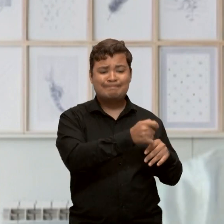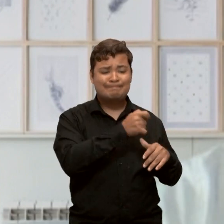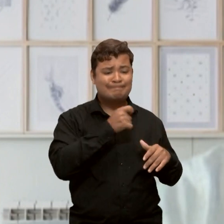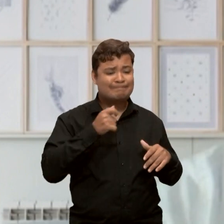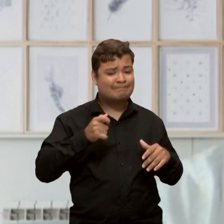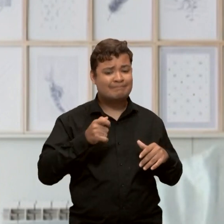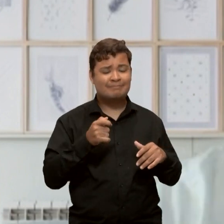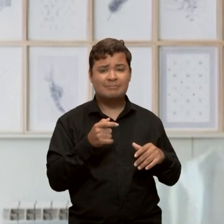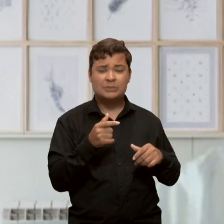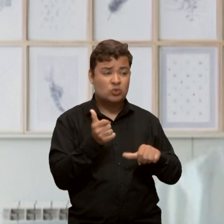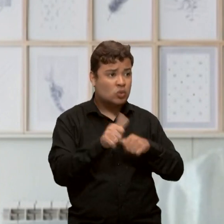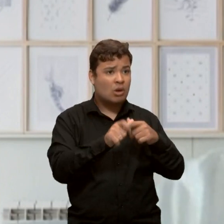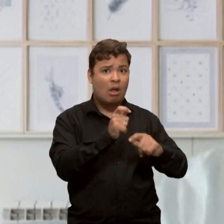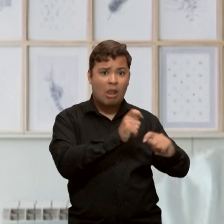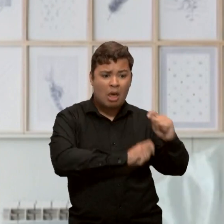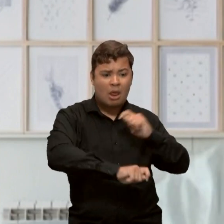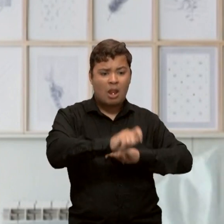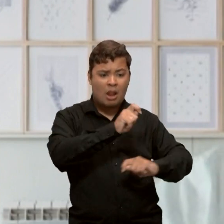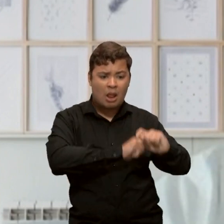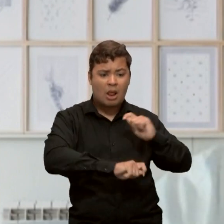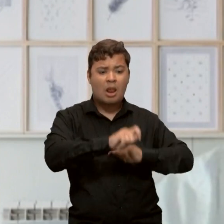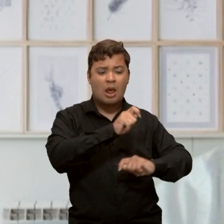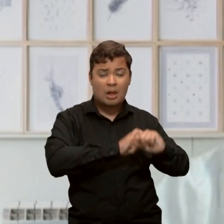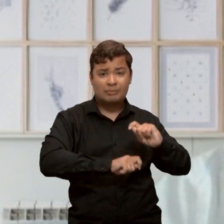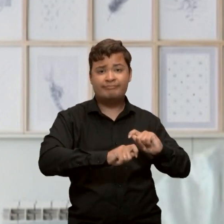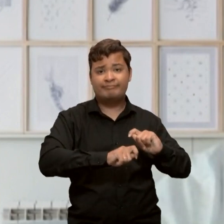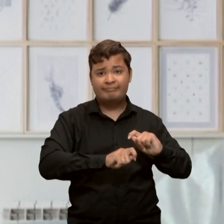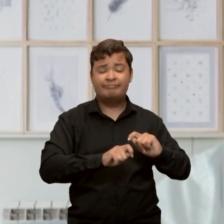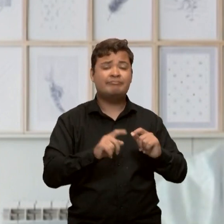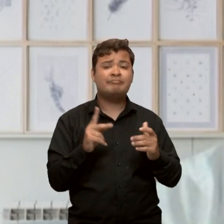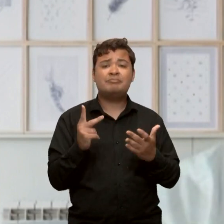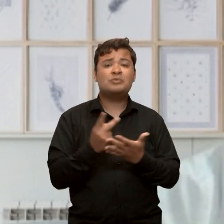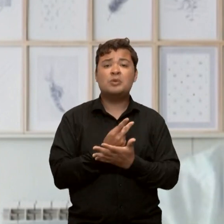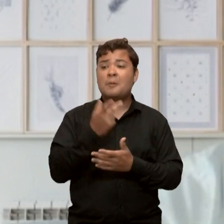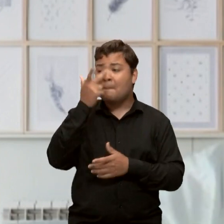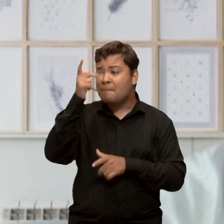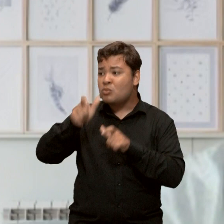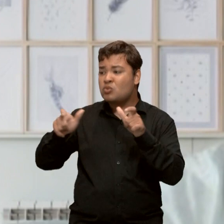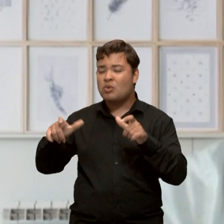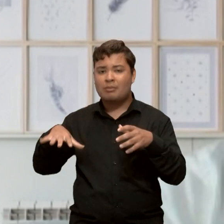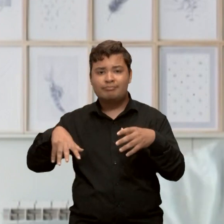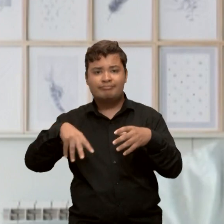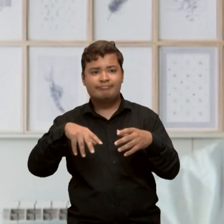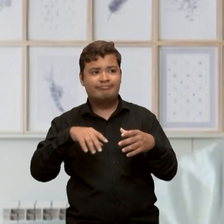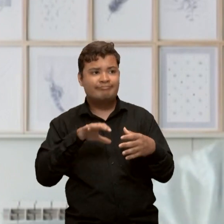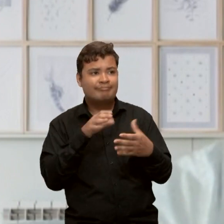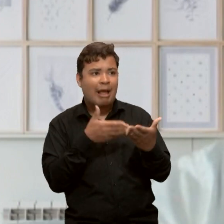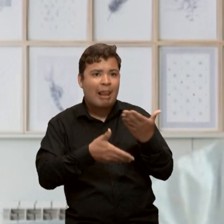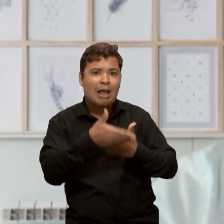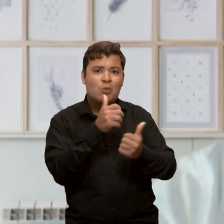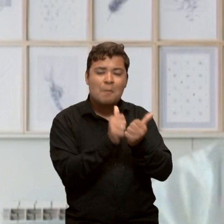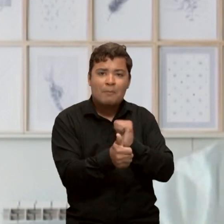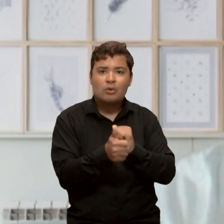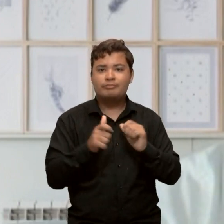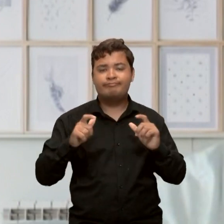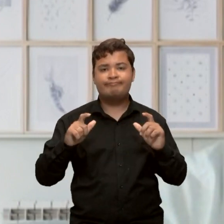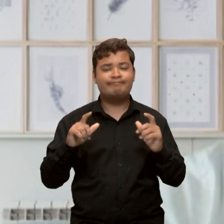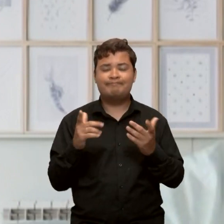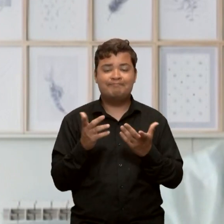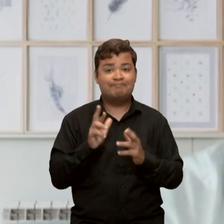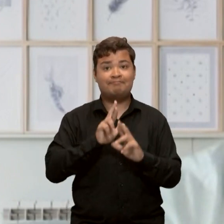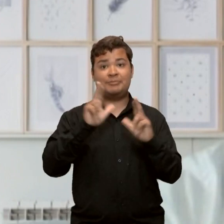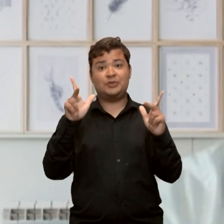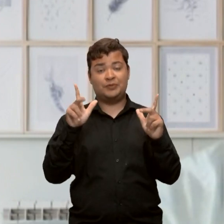sendo mercantilizados. E isso muda muito a relação que as pessoas também têm com o esporte. Então, os professores de